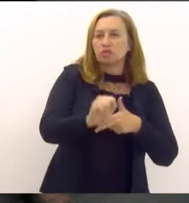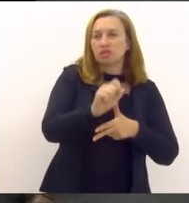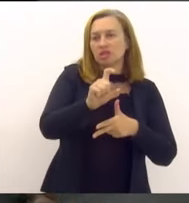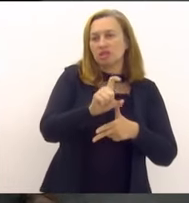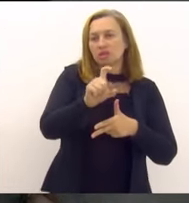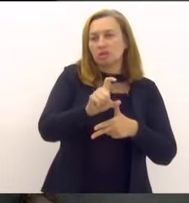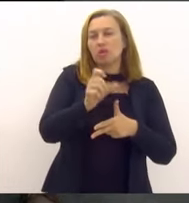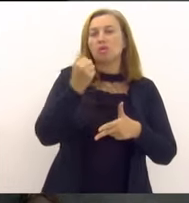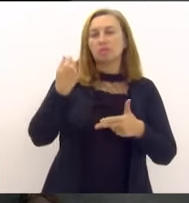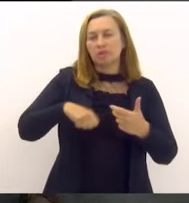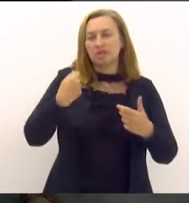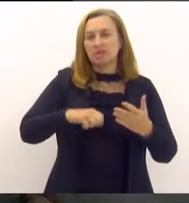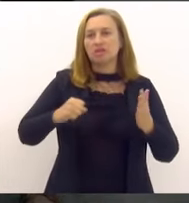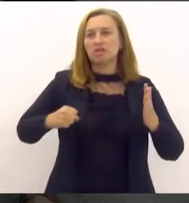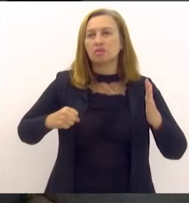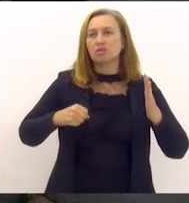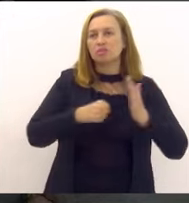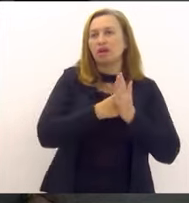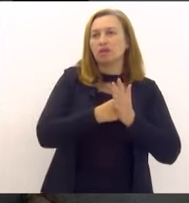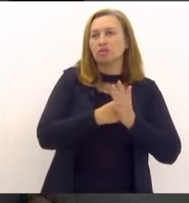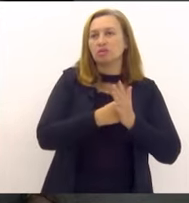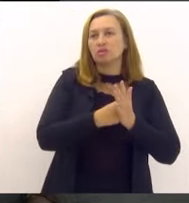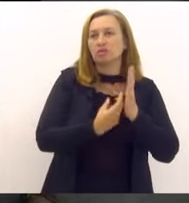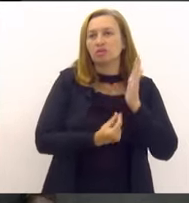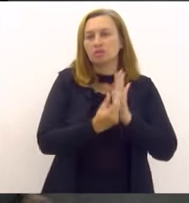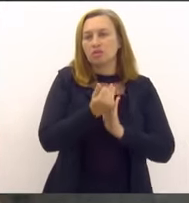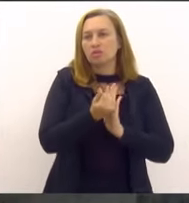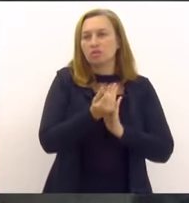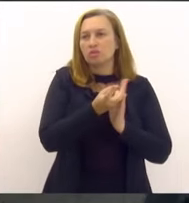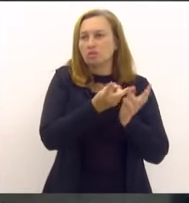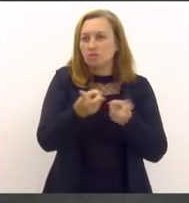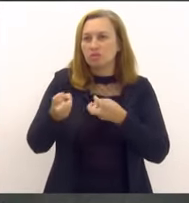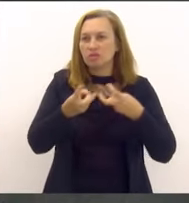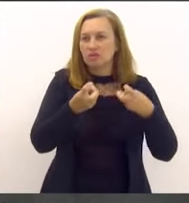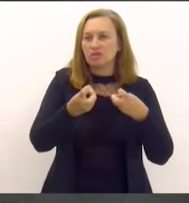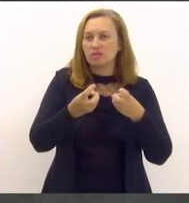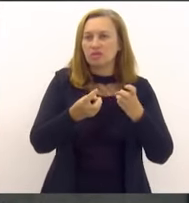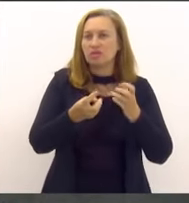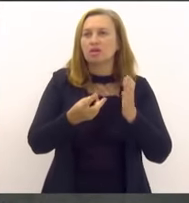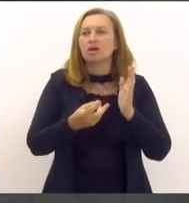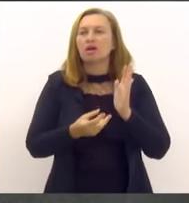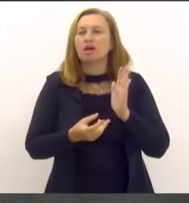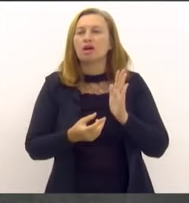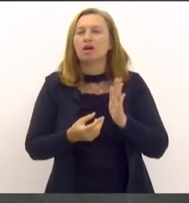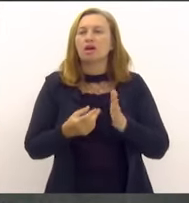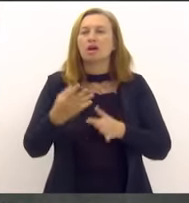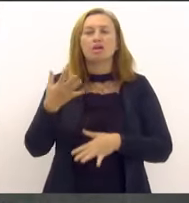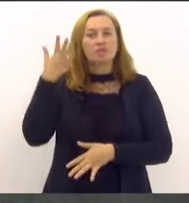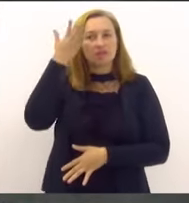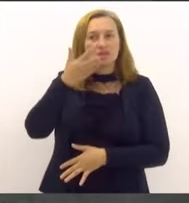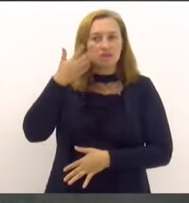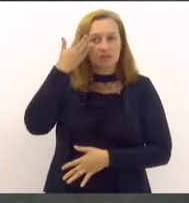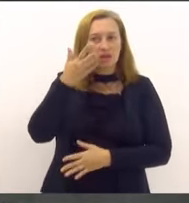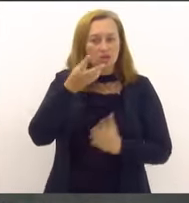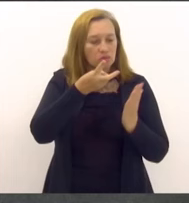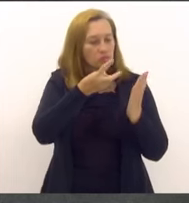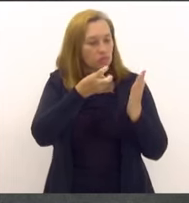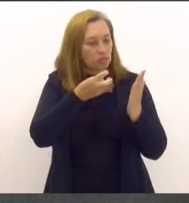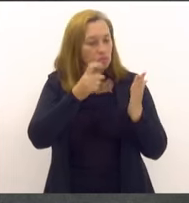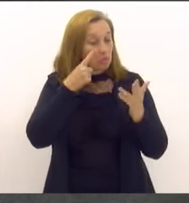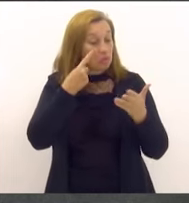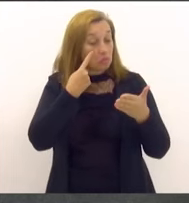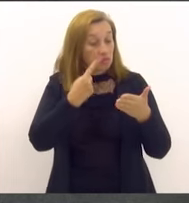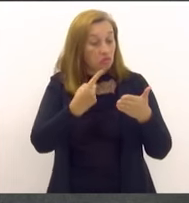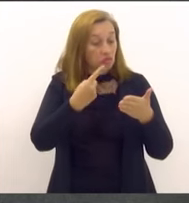ter um impacto orçamentário. E observando a mensagem que o Poder Executivo enviou para essa casa, a gente